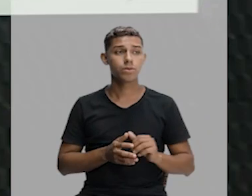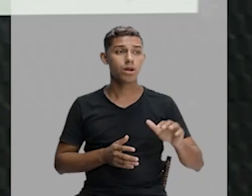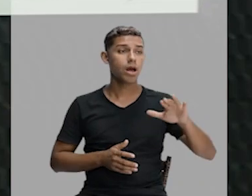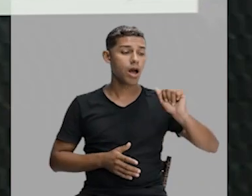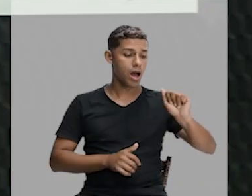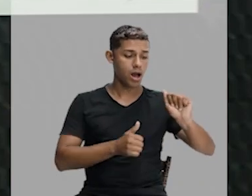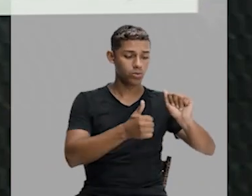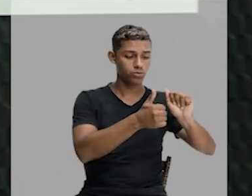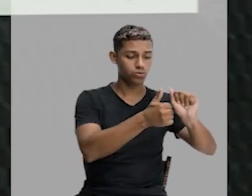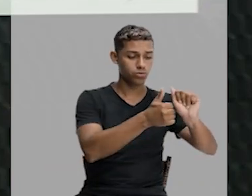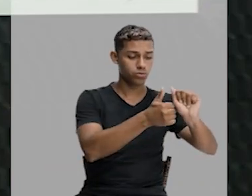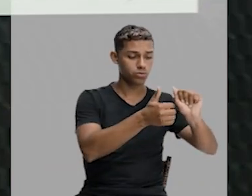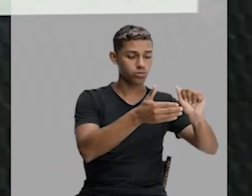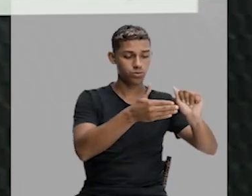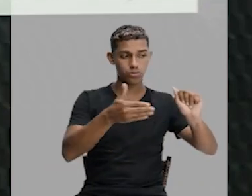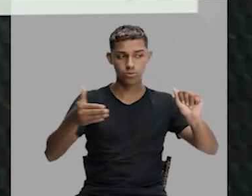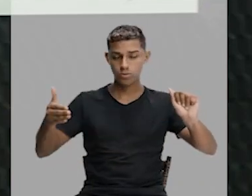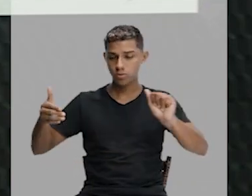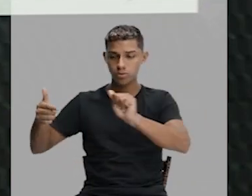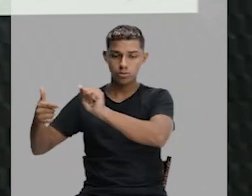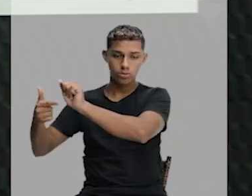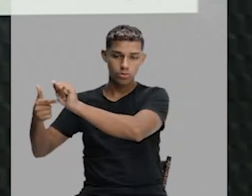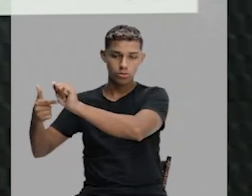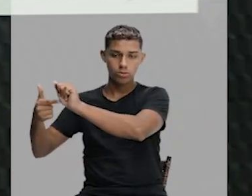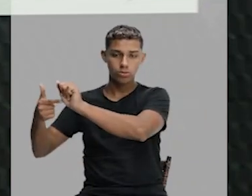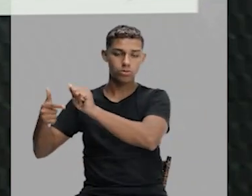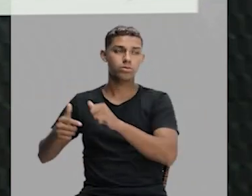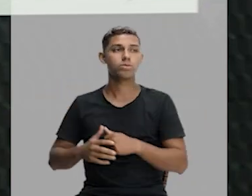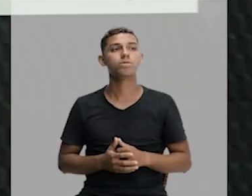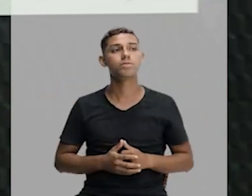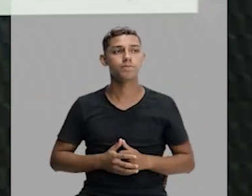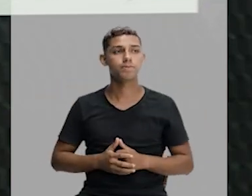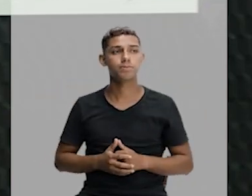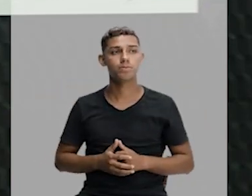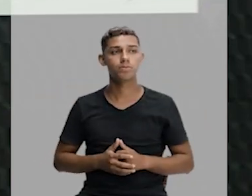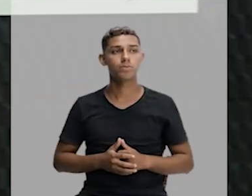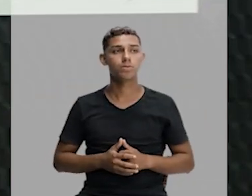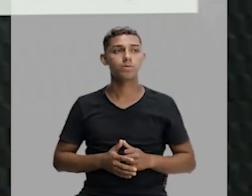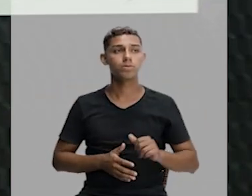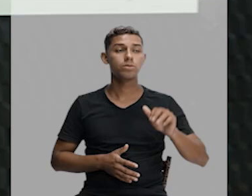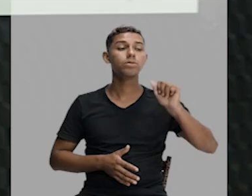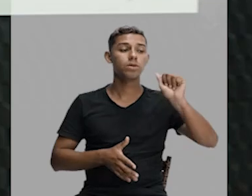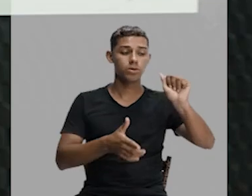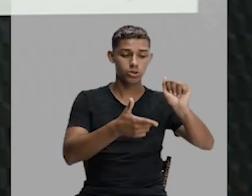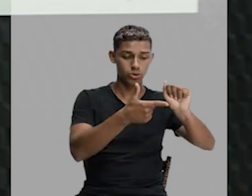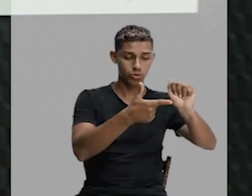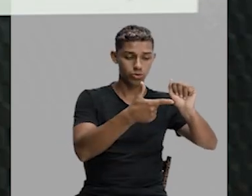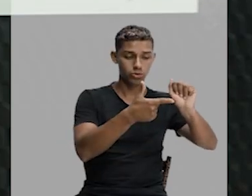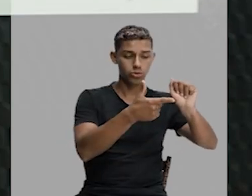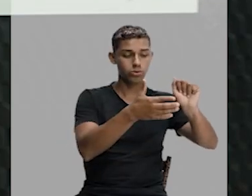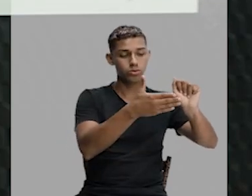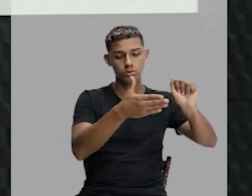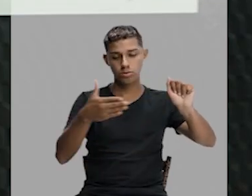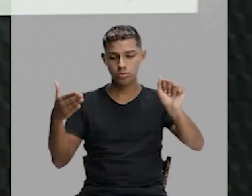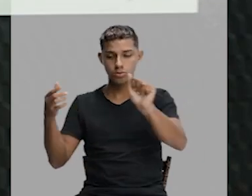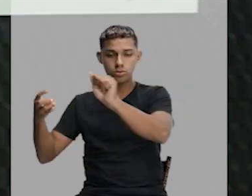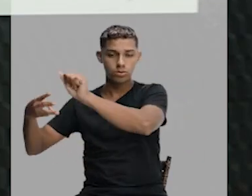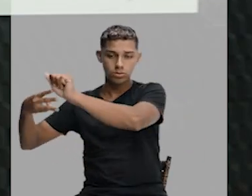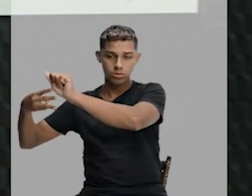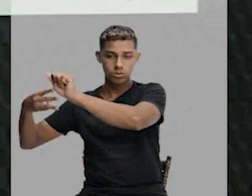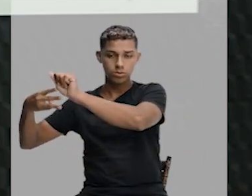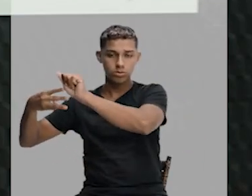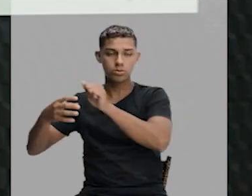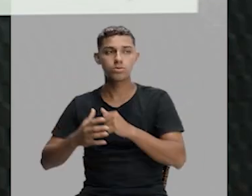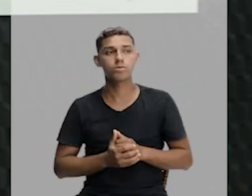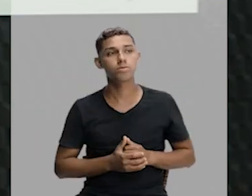A1 para A2. Que vai de A2 para